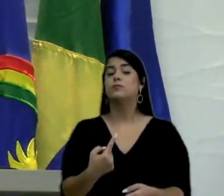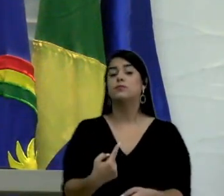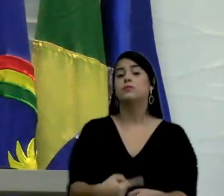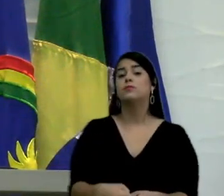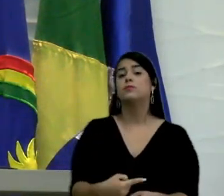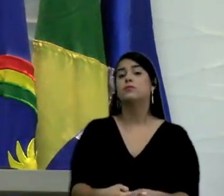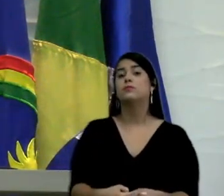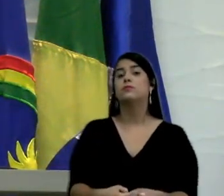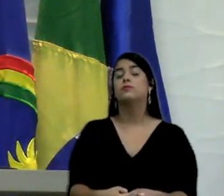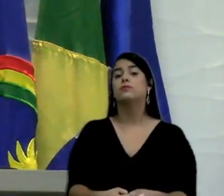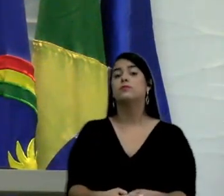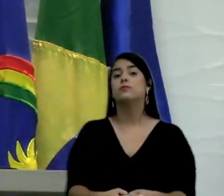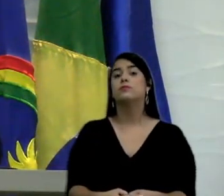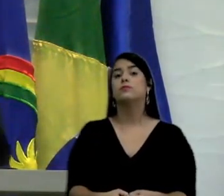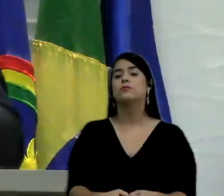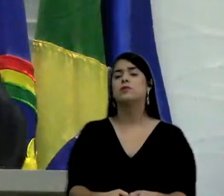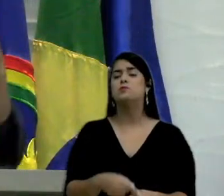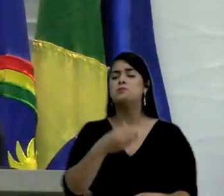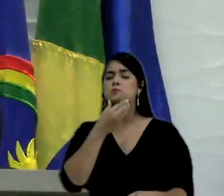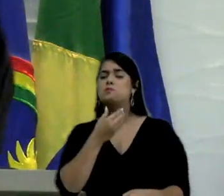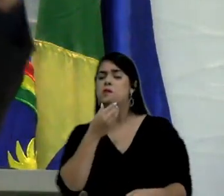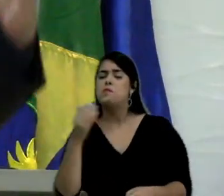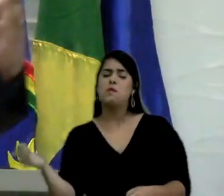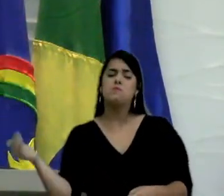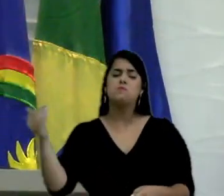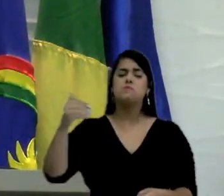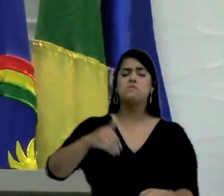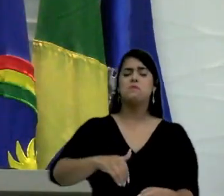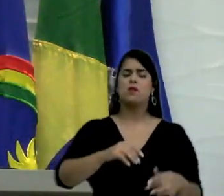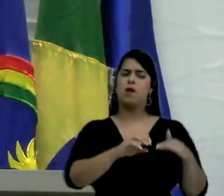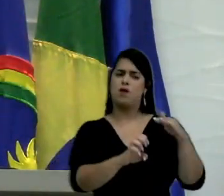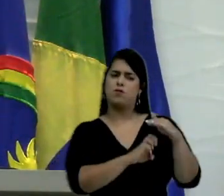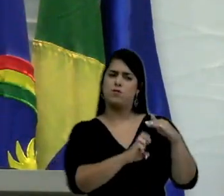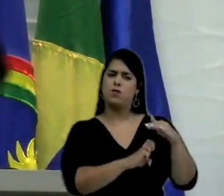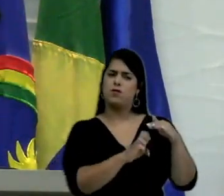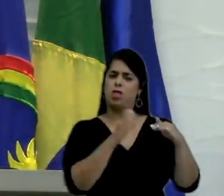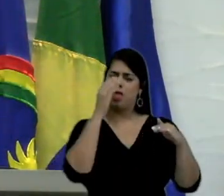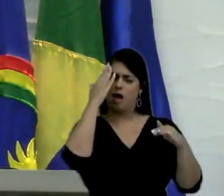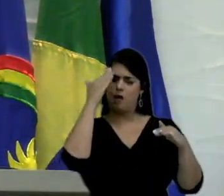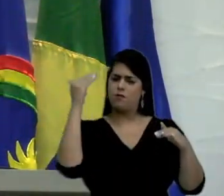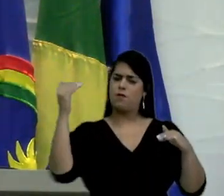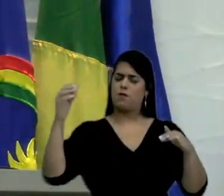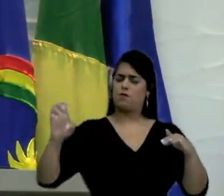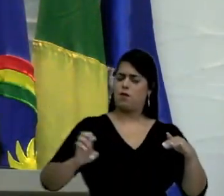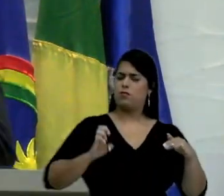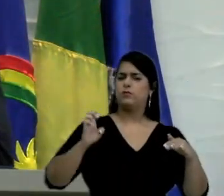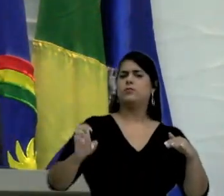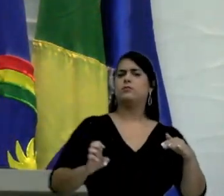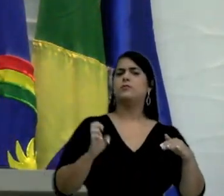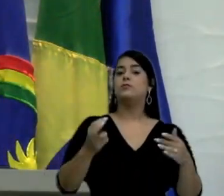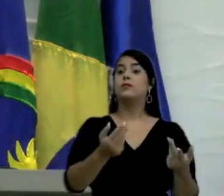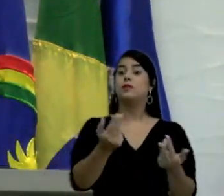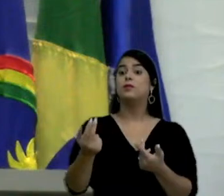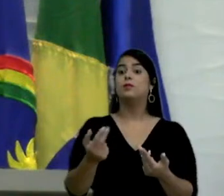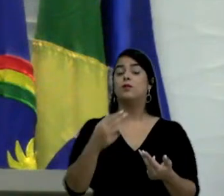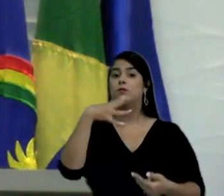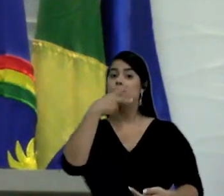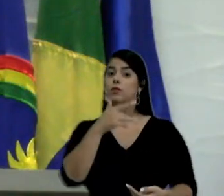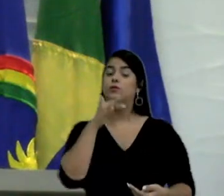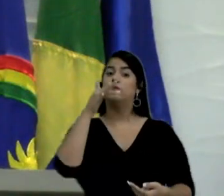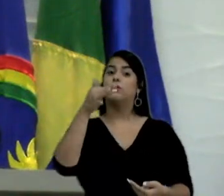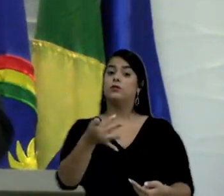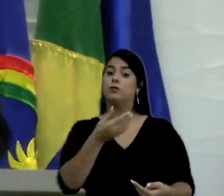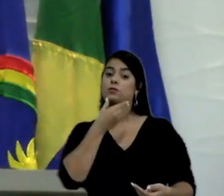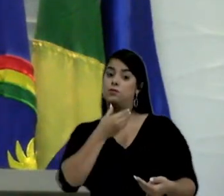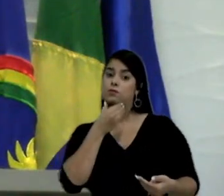quê ele vem aí a um empresário bem-sucedido como lá em Belo Jardim nós tivemos um um um um empresário